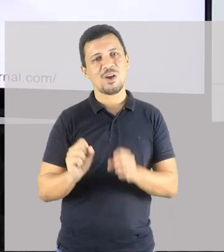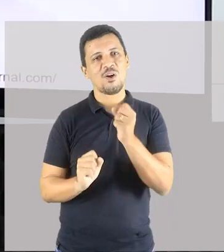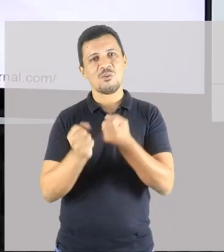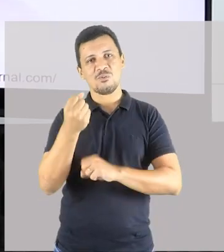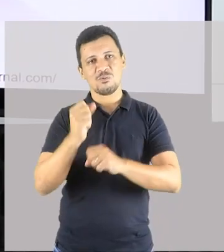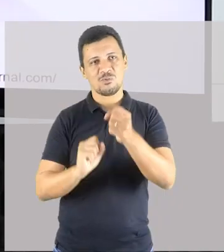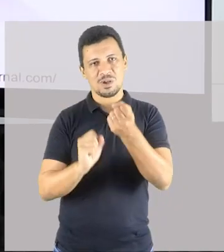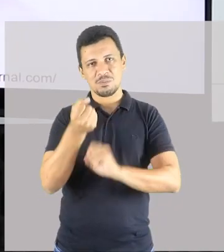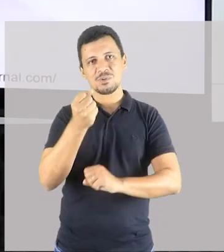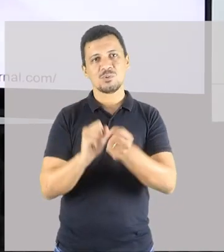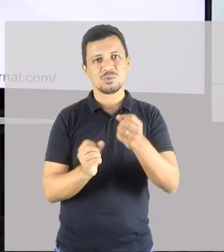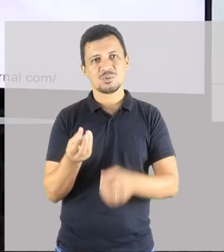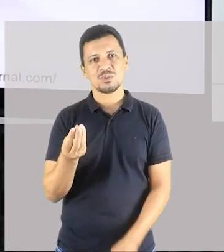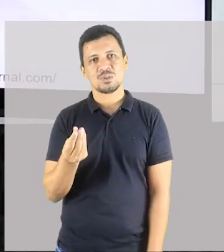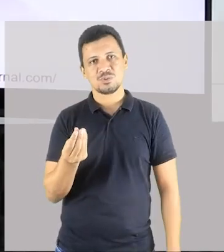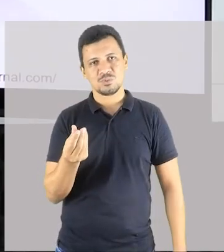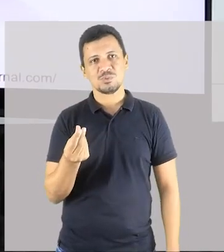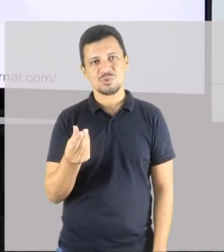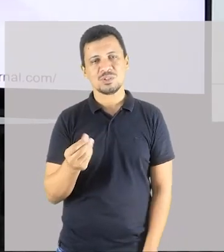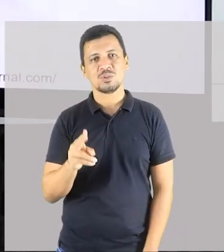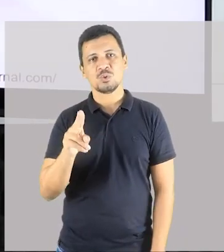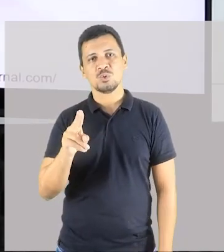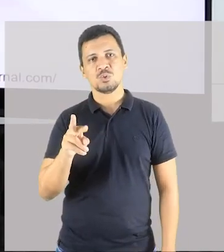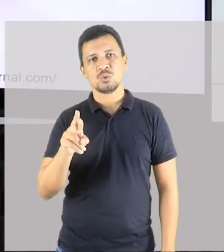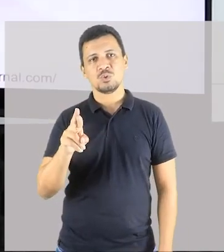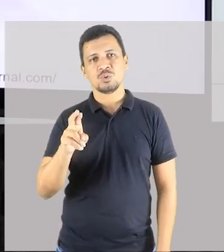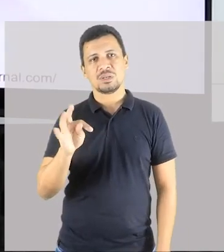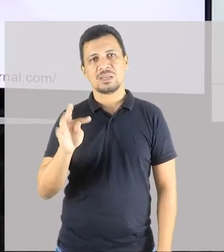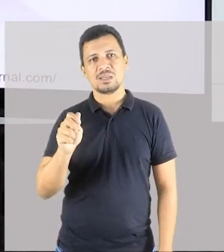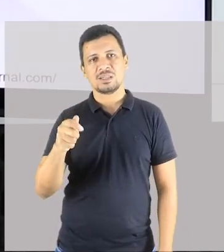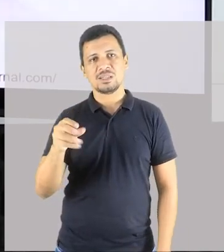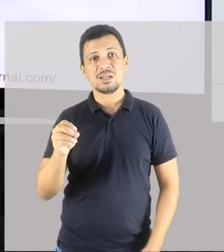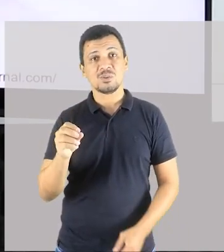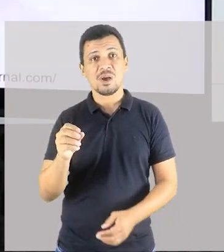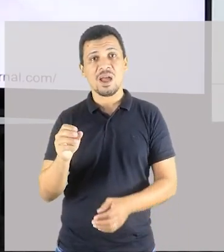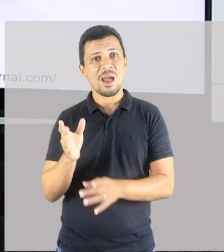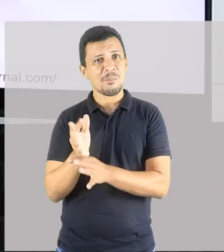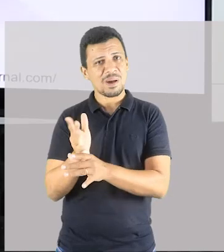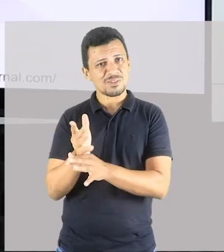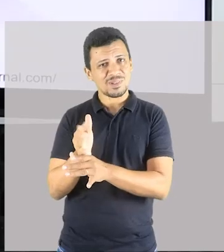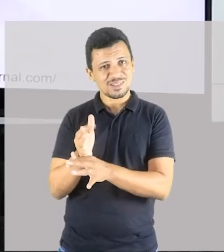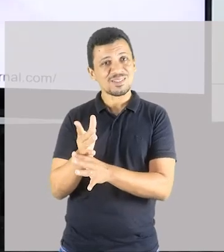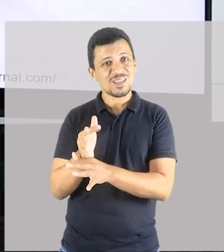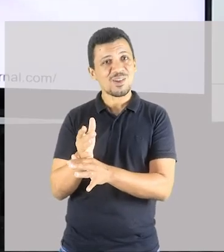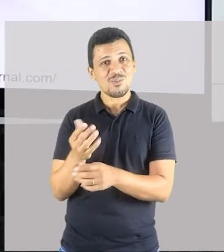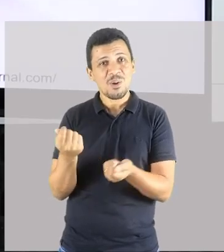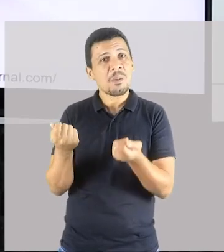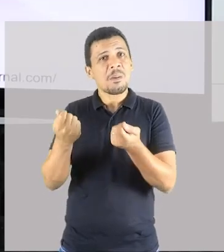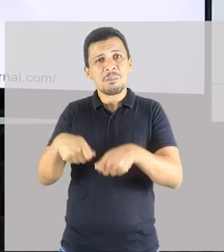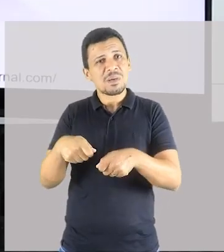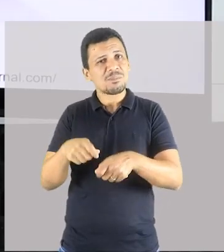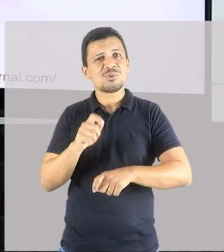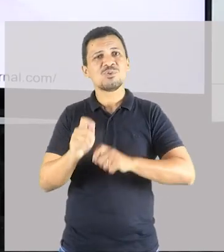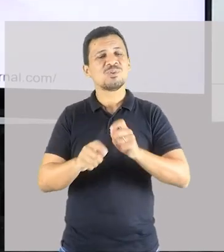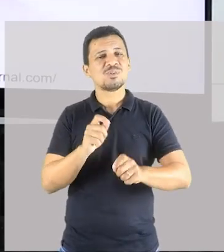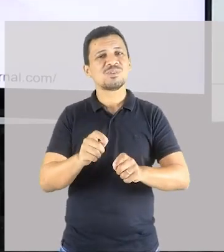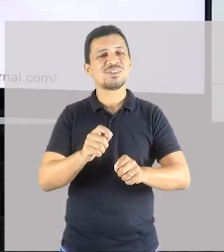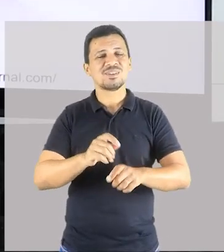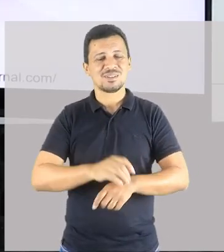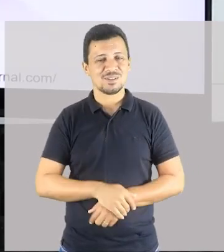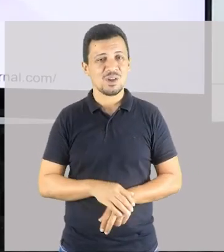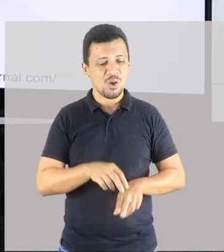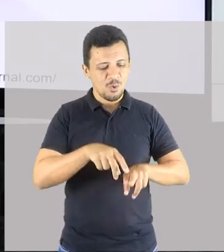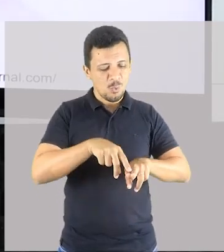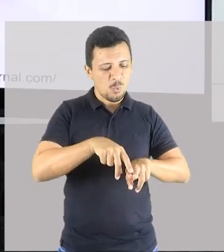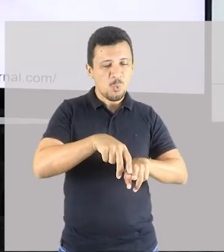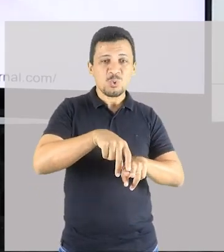essa substância de uretano, que é uma substância mais flexível, tá? Que permitia que o